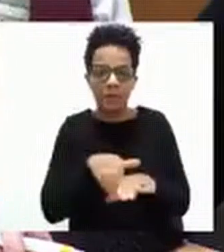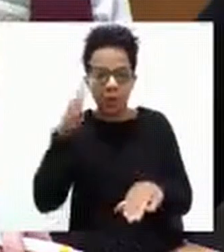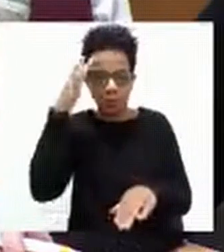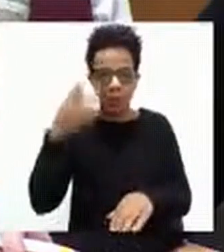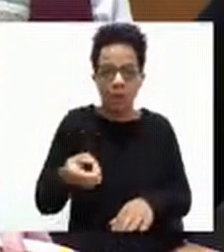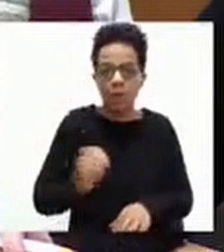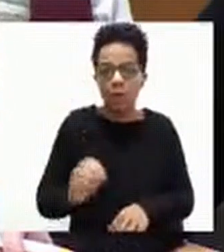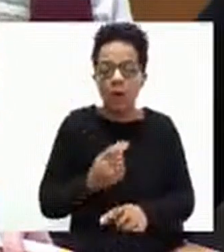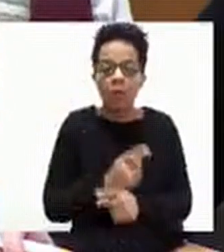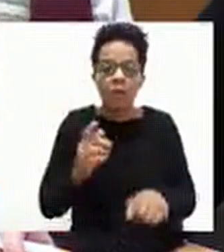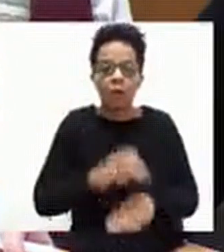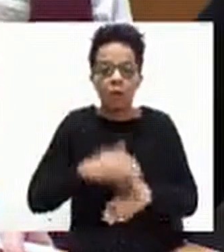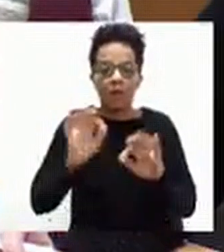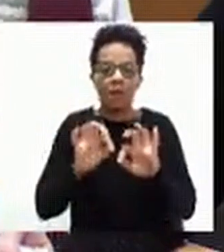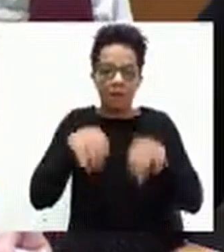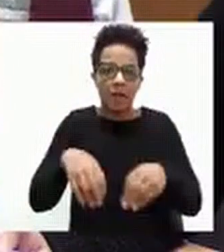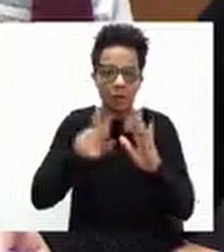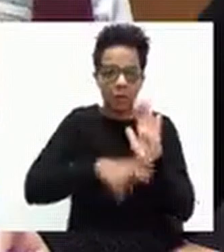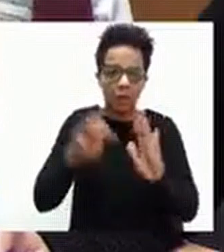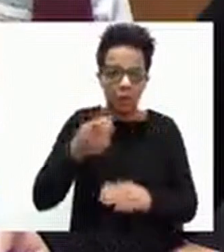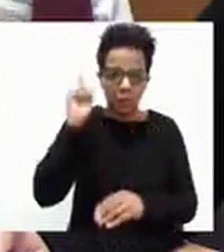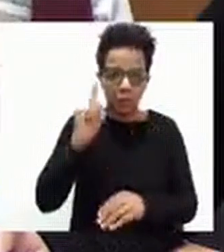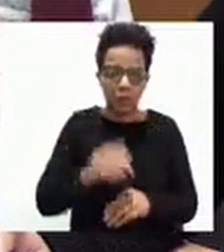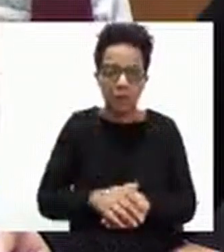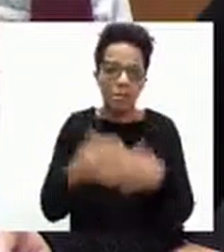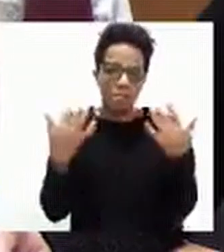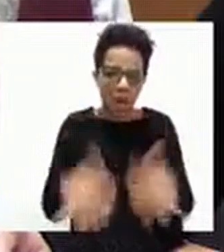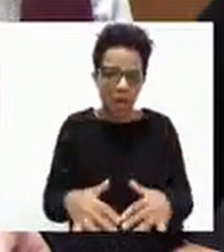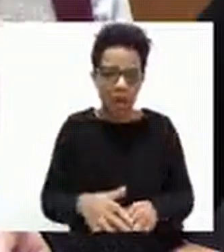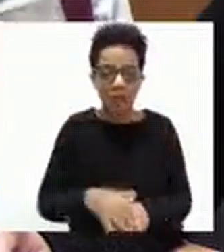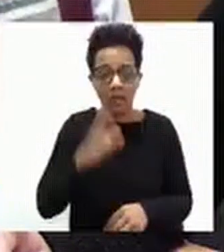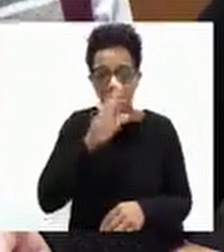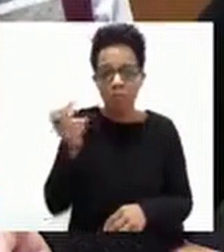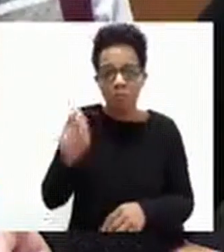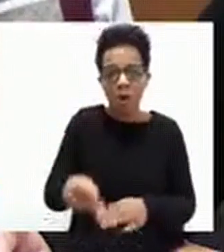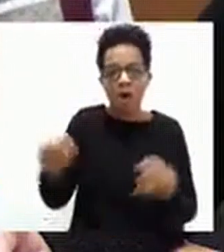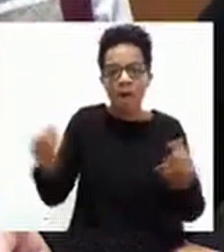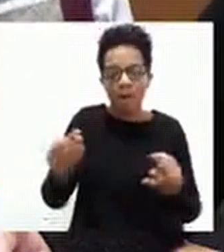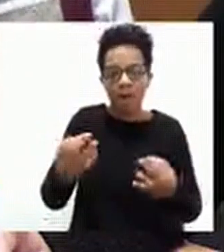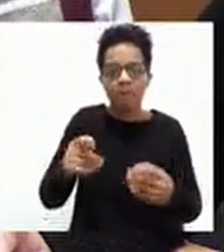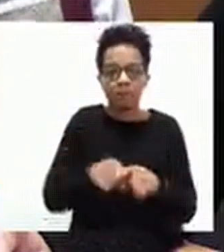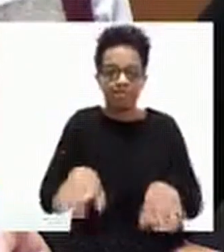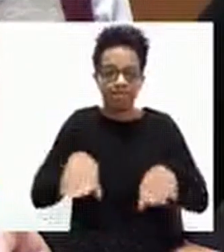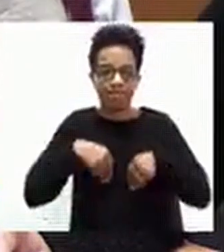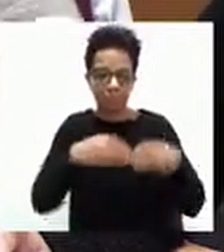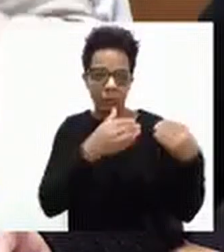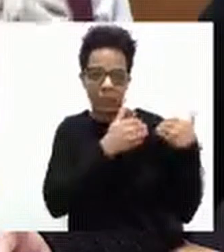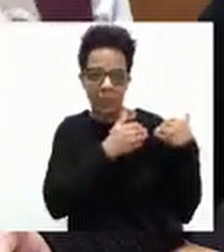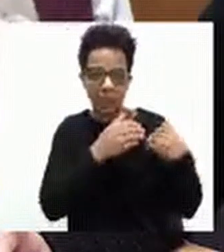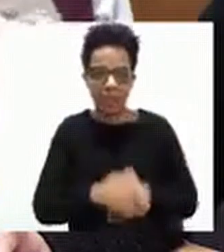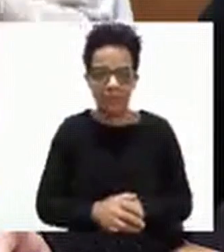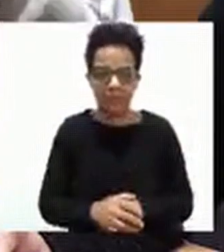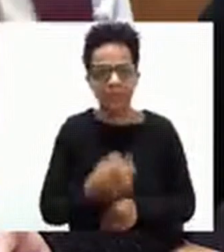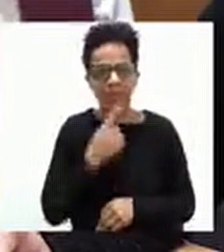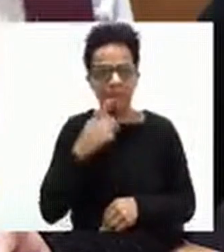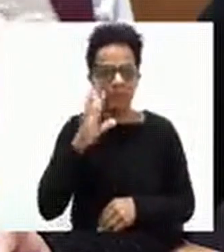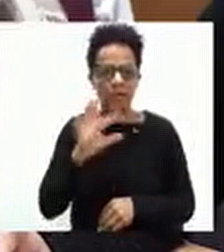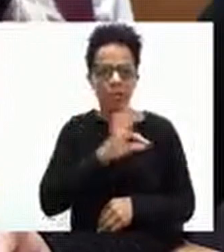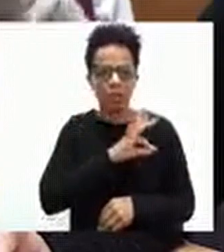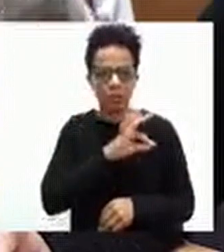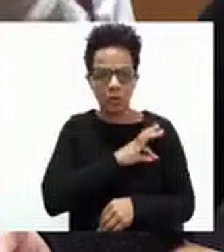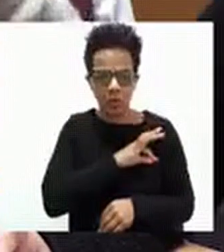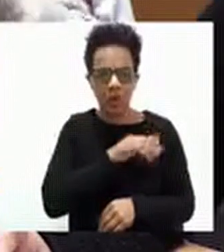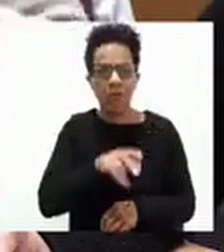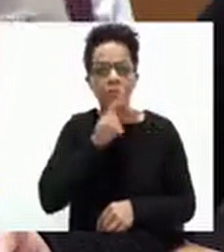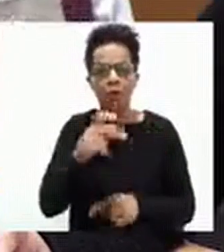não é a versão final do relatório. Foi mal carregado. E se assim for, eu tenho que assumir a responsabilidade. Portanto, a senhora arquiteta está a responder uma